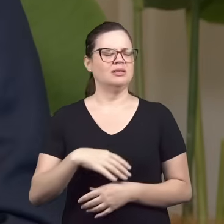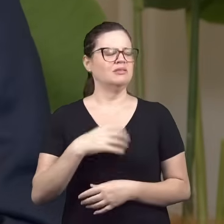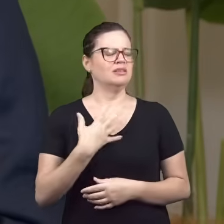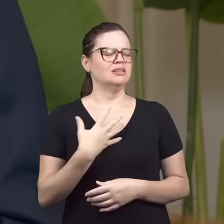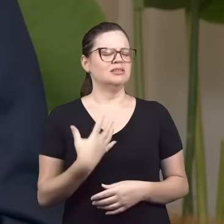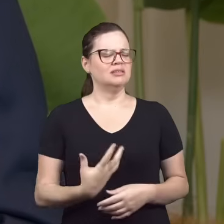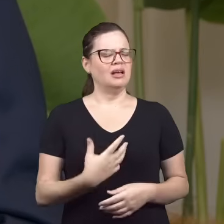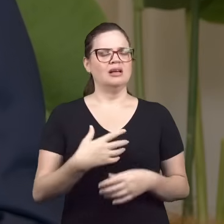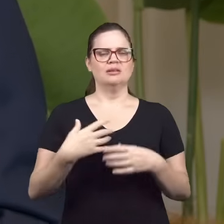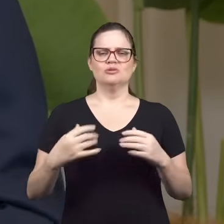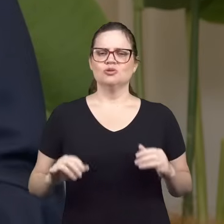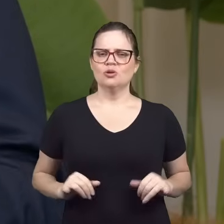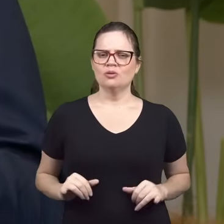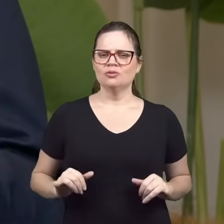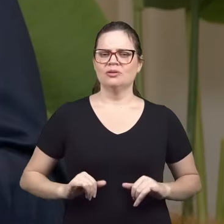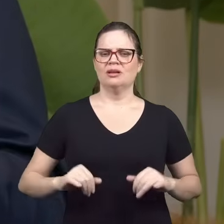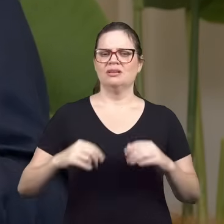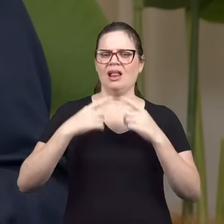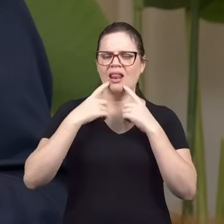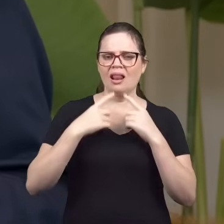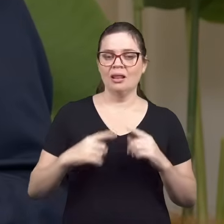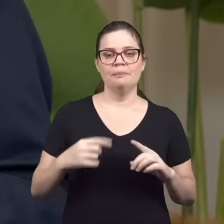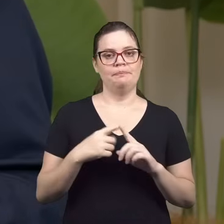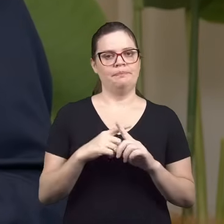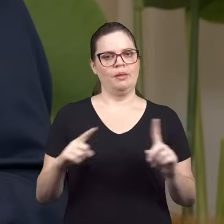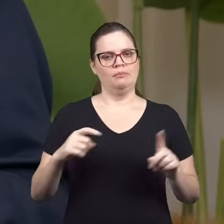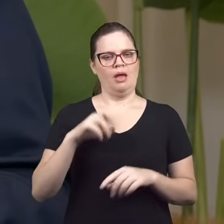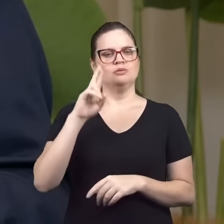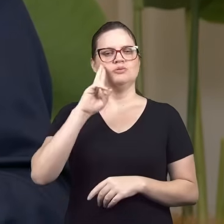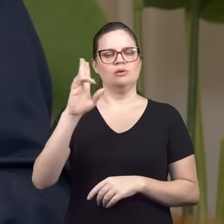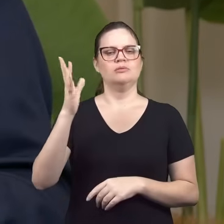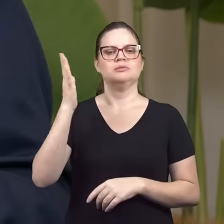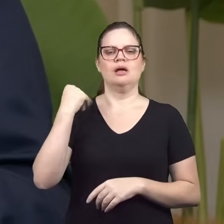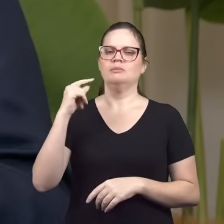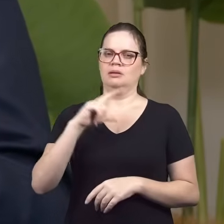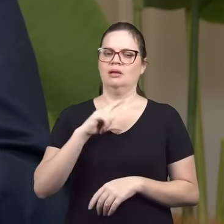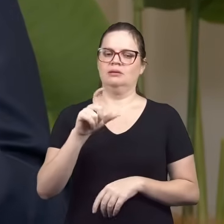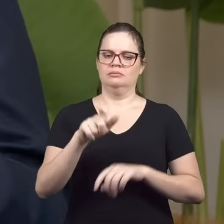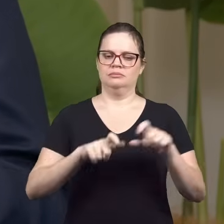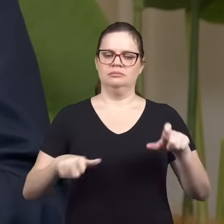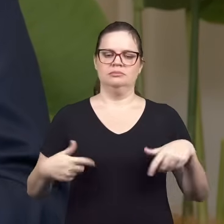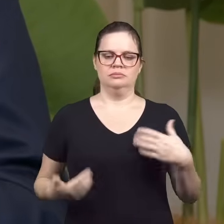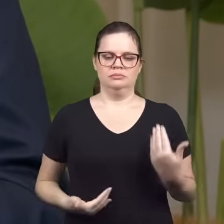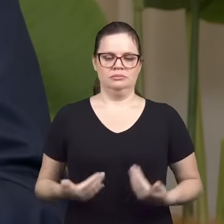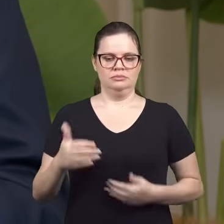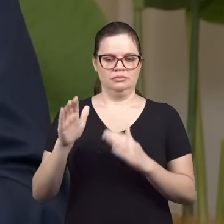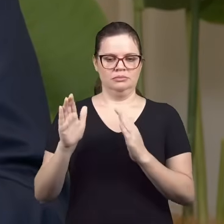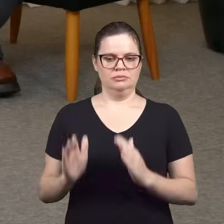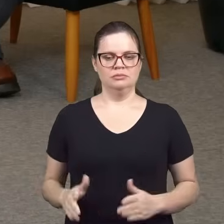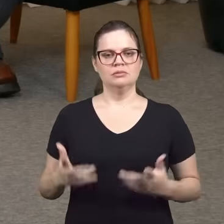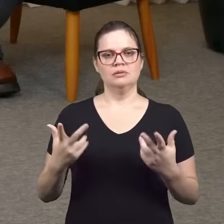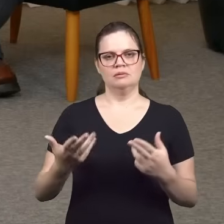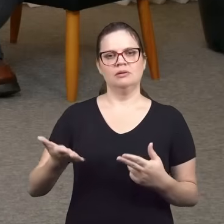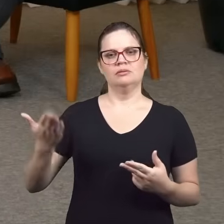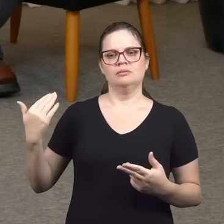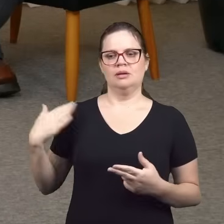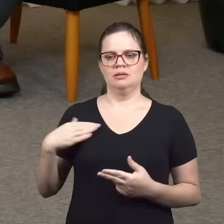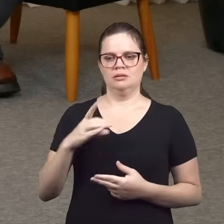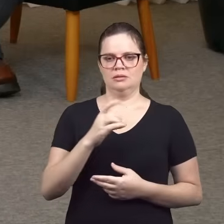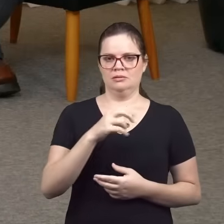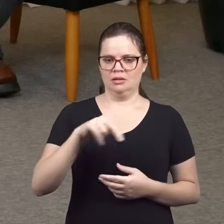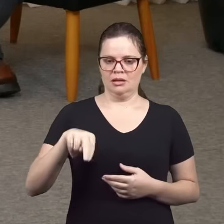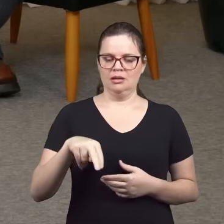lamentando. Mas o Senhor tem os seus fiéis, né? Como foi Daniel nessa época. Daniel era